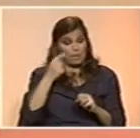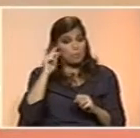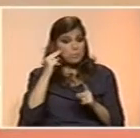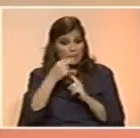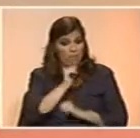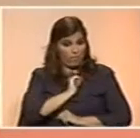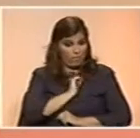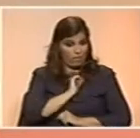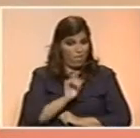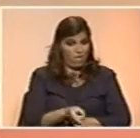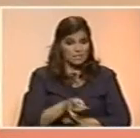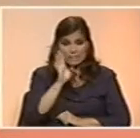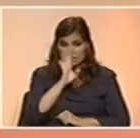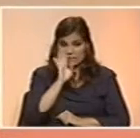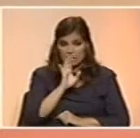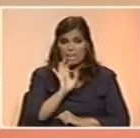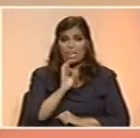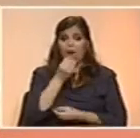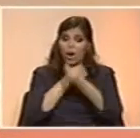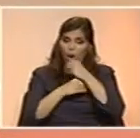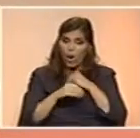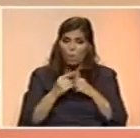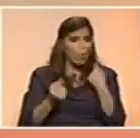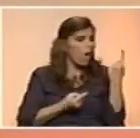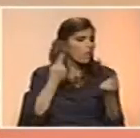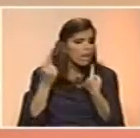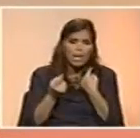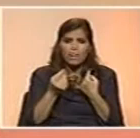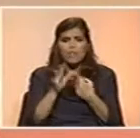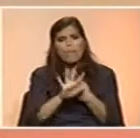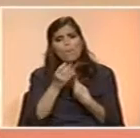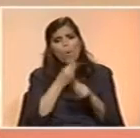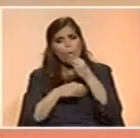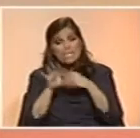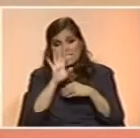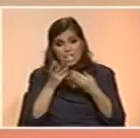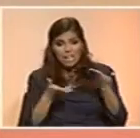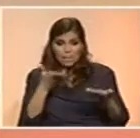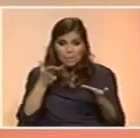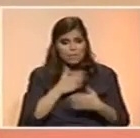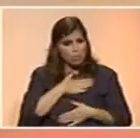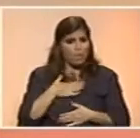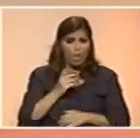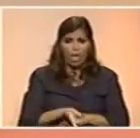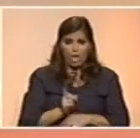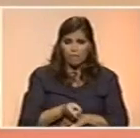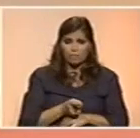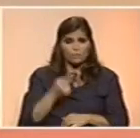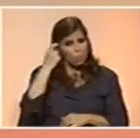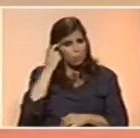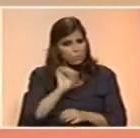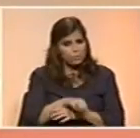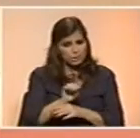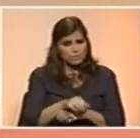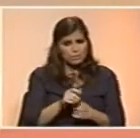conta, é que se houver uma dieta que seja qualquer uma delas equilibrada, ela é saudável. Exatamente, eu penso que sim. Até,